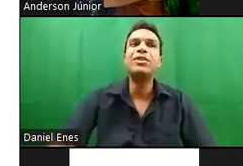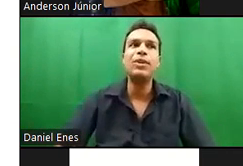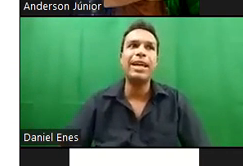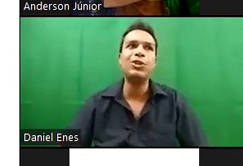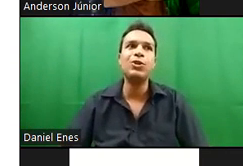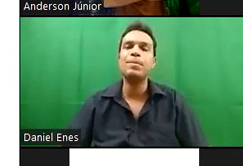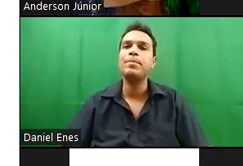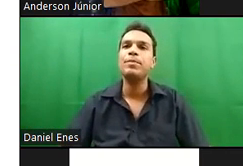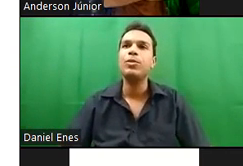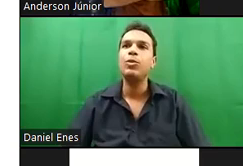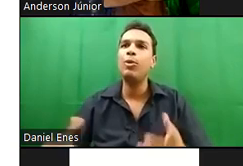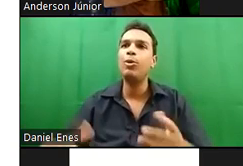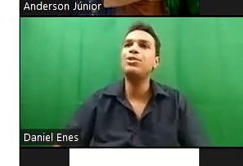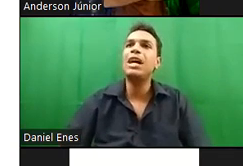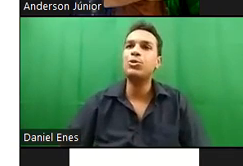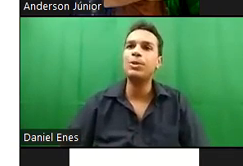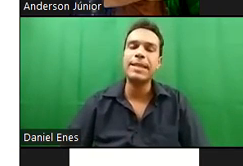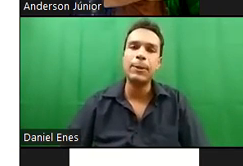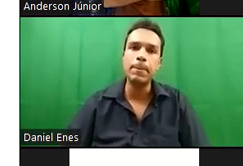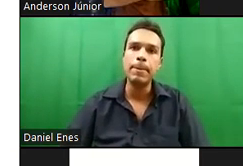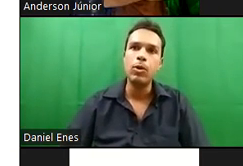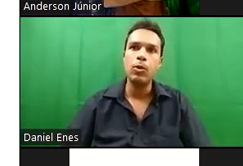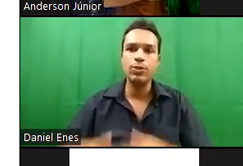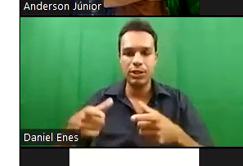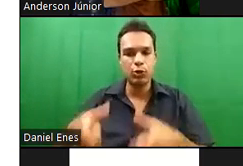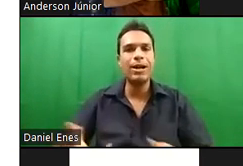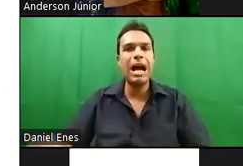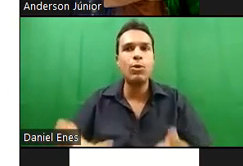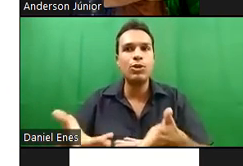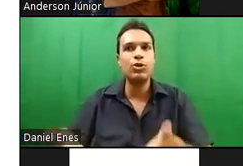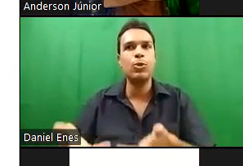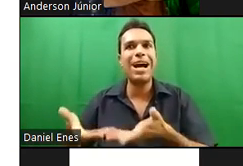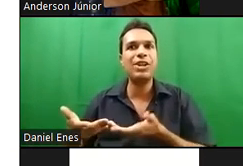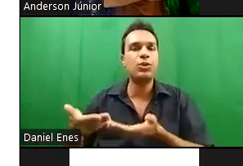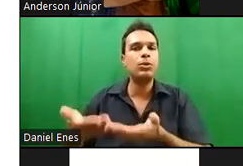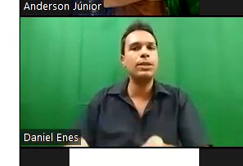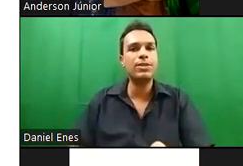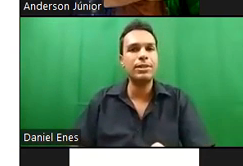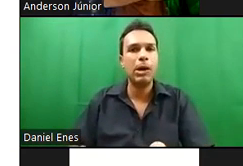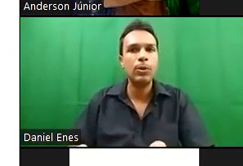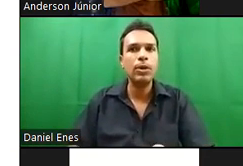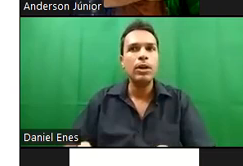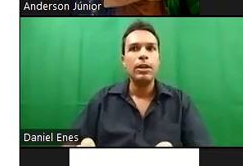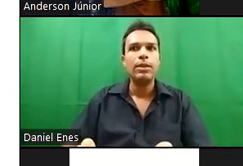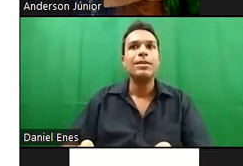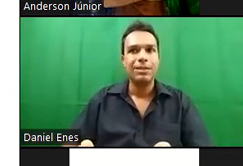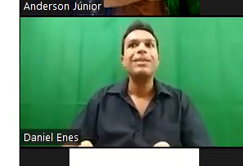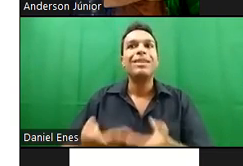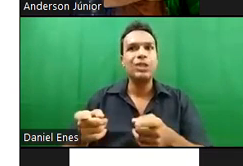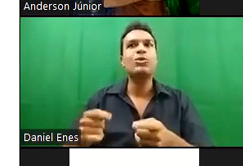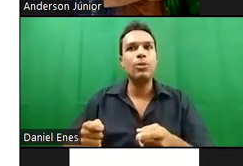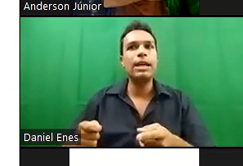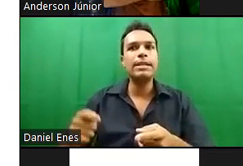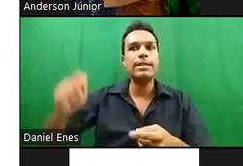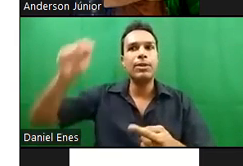está diferente? O ponto de articulação. Ou seja, o local onde eu estou articulando o sinal.